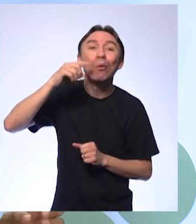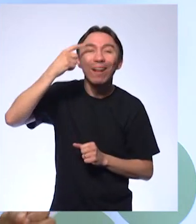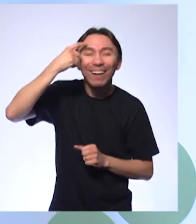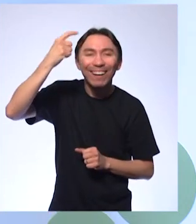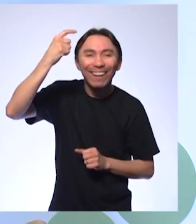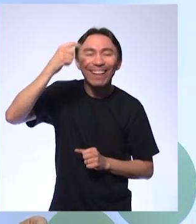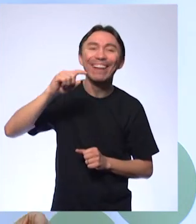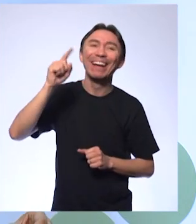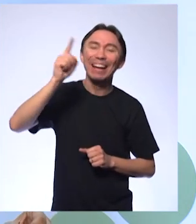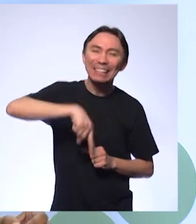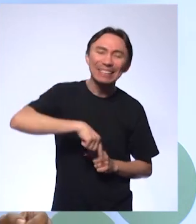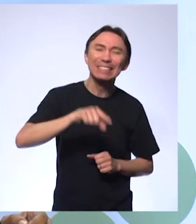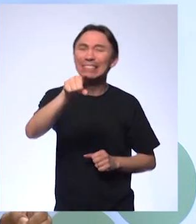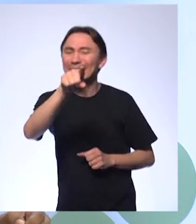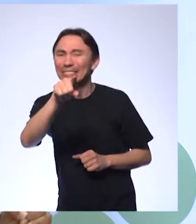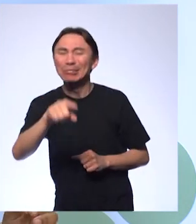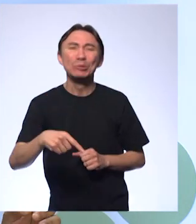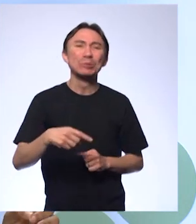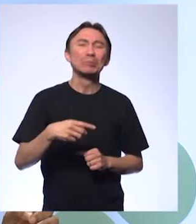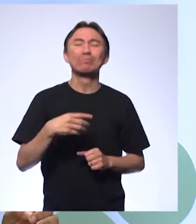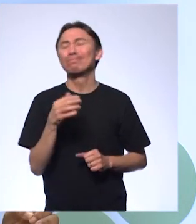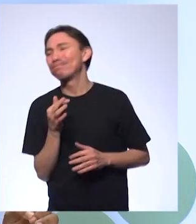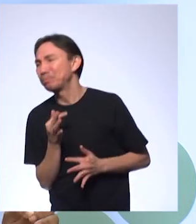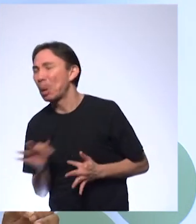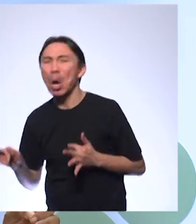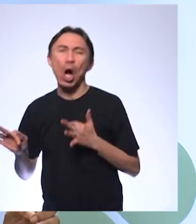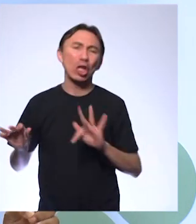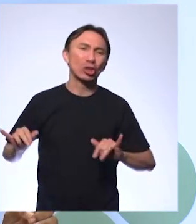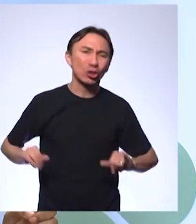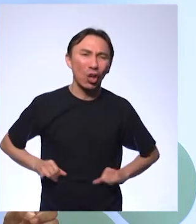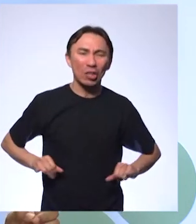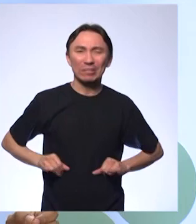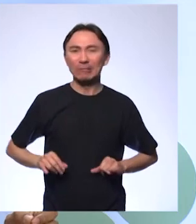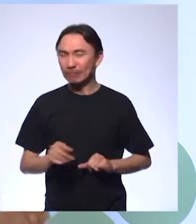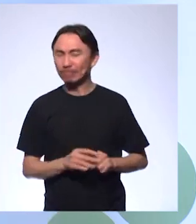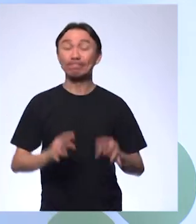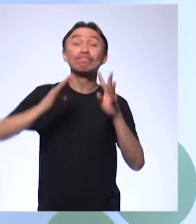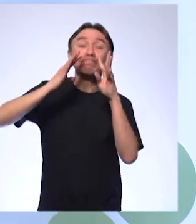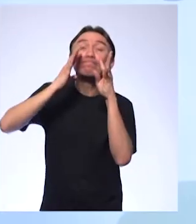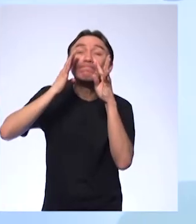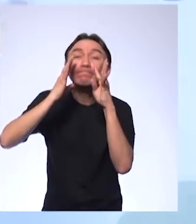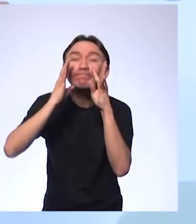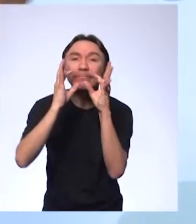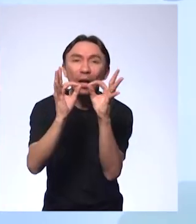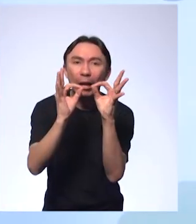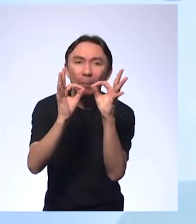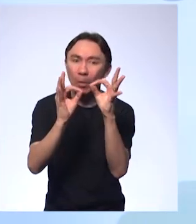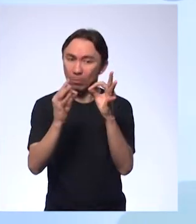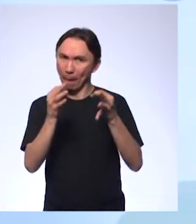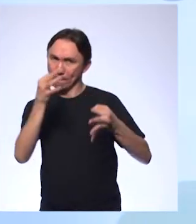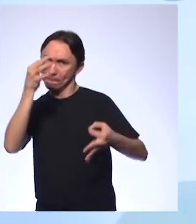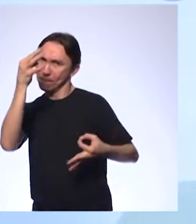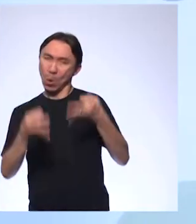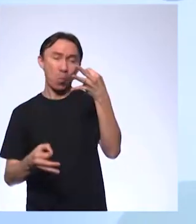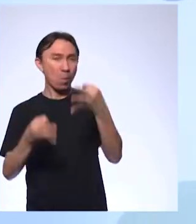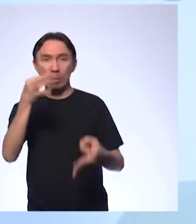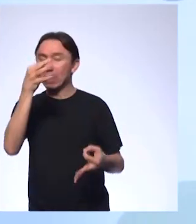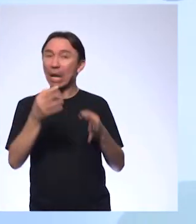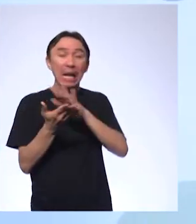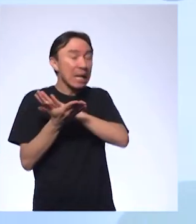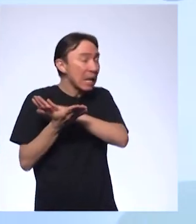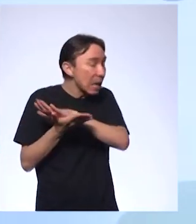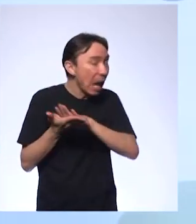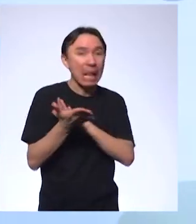gente também ouvir a dor do outro, escutar a dor do outro, né, Sara? Isso, e sem o julgamento que nós estávamos falando, né,